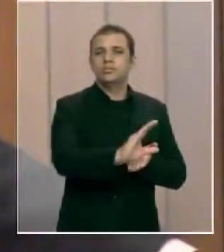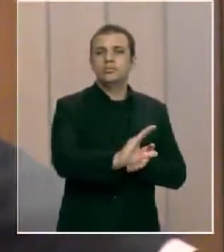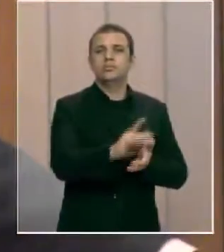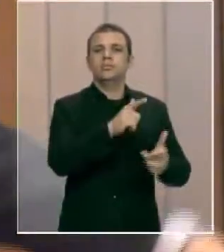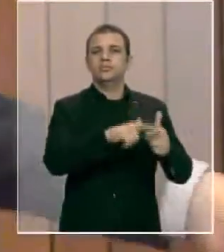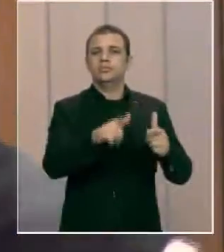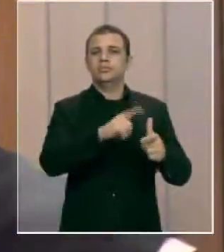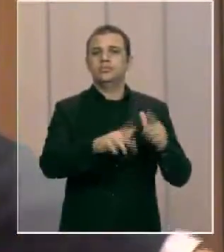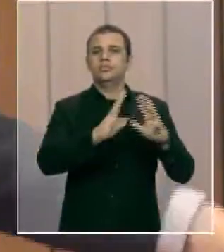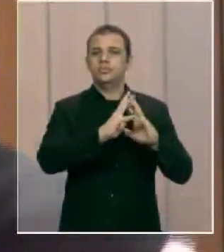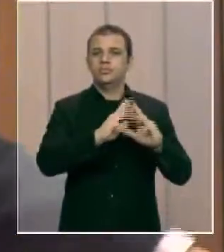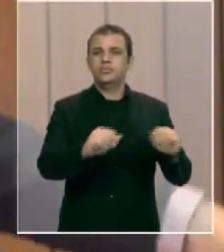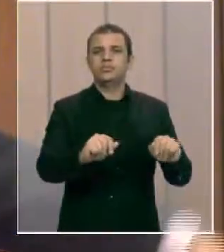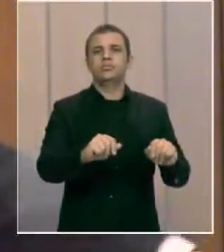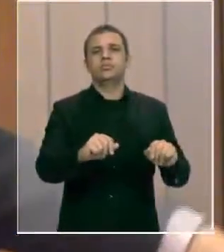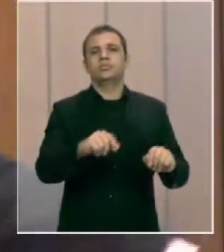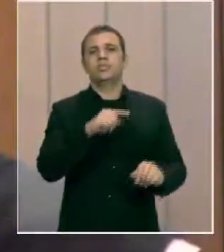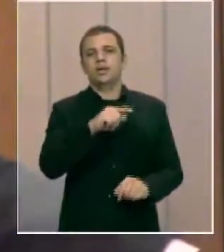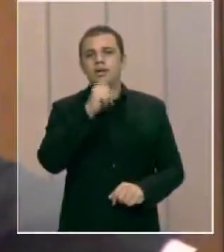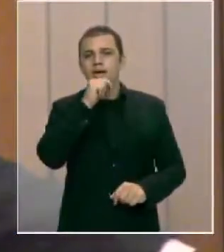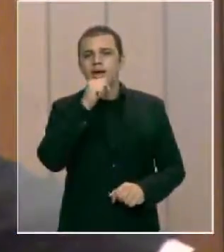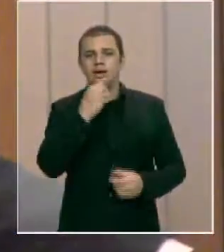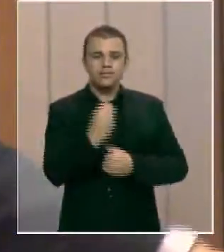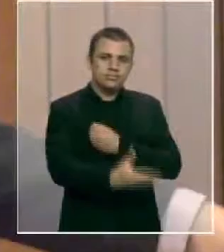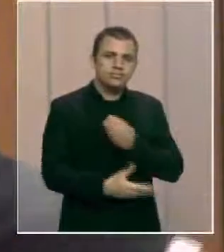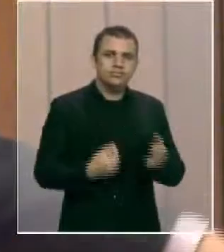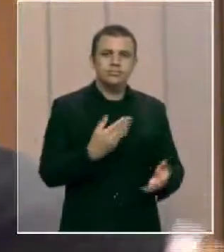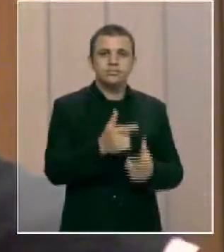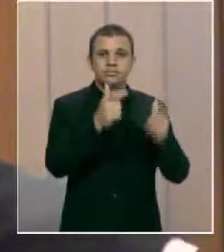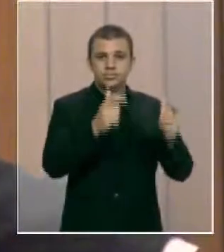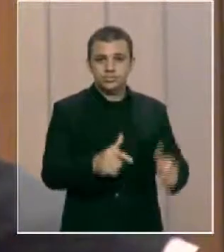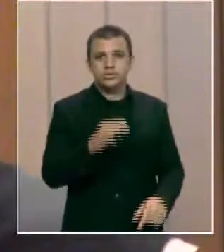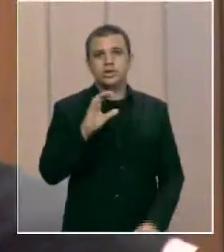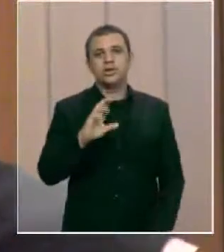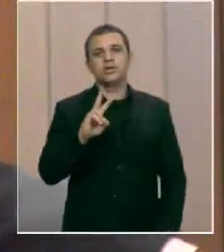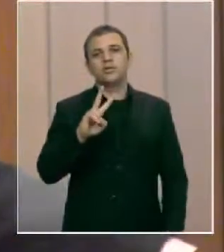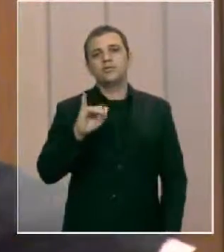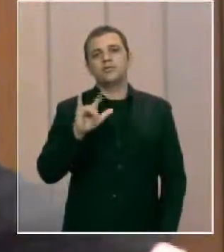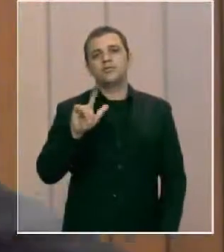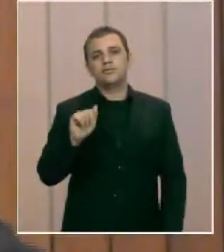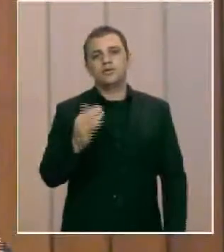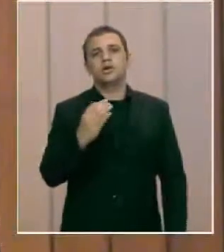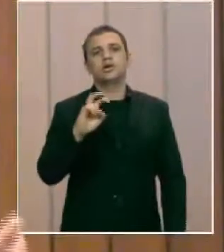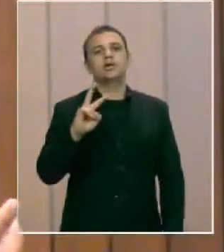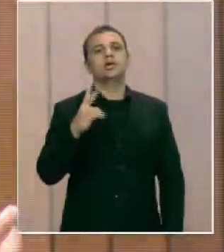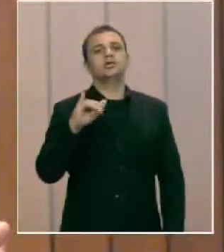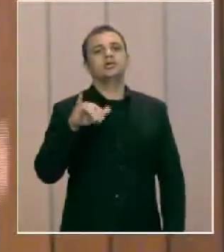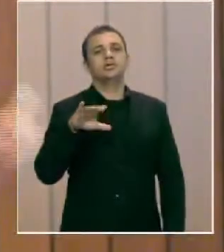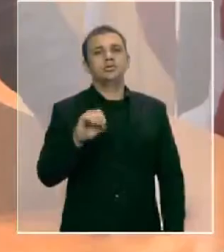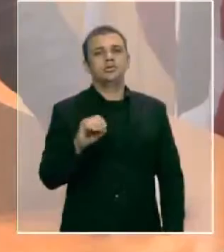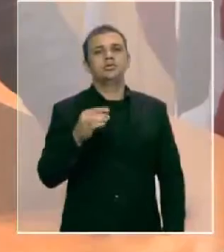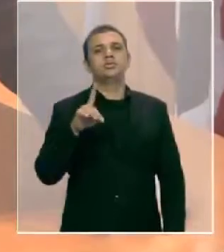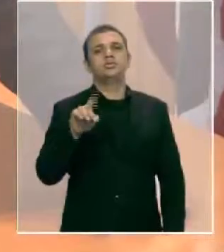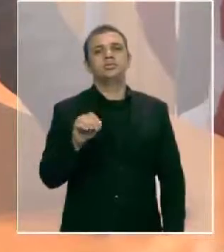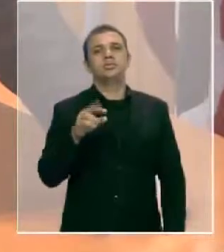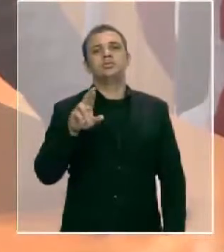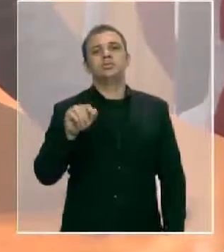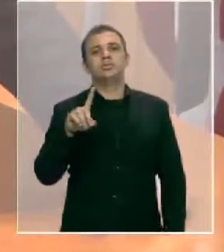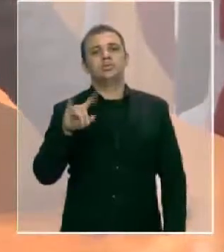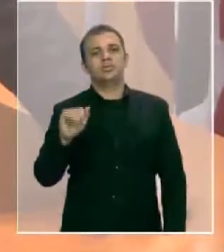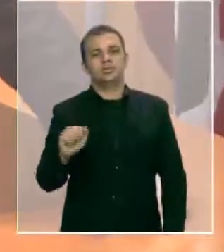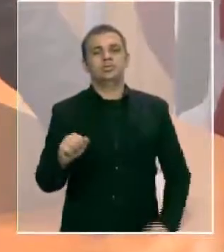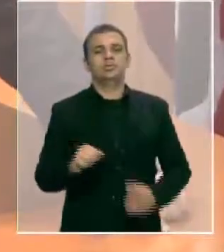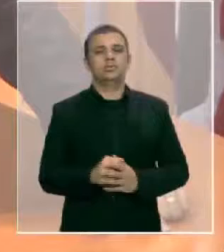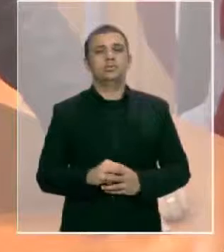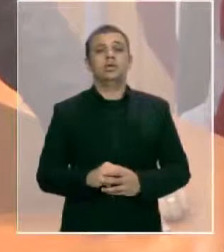seja resolvido o problema de abastecimento de água na Vila Chico do Rádio. Algo que vem dar uma resposta de